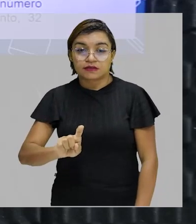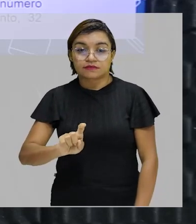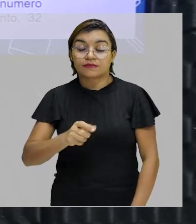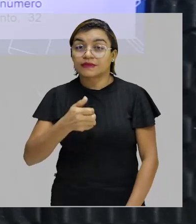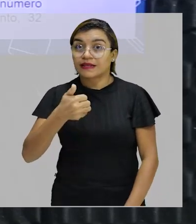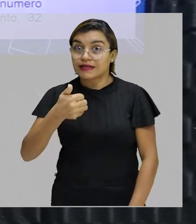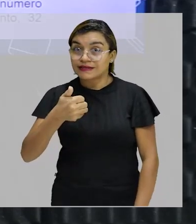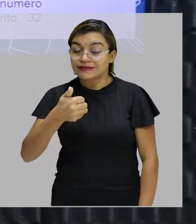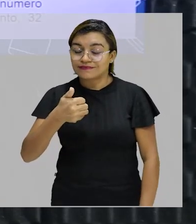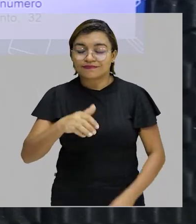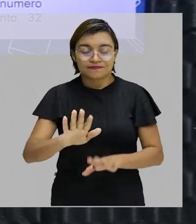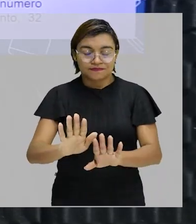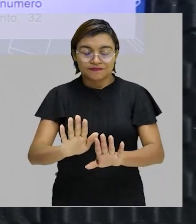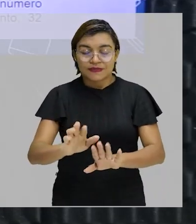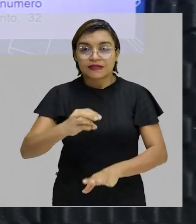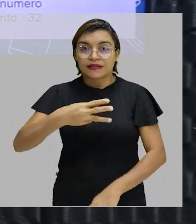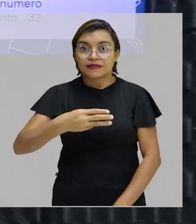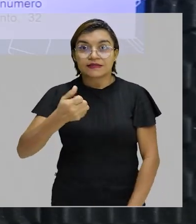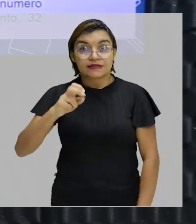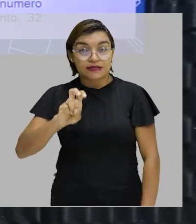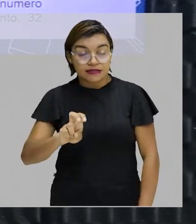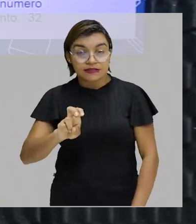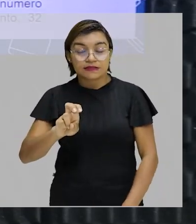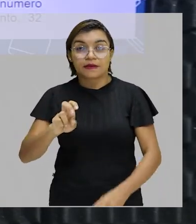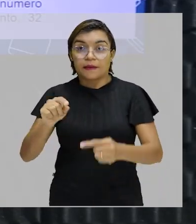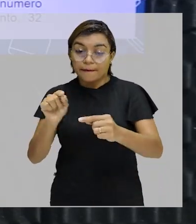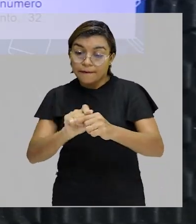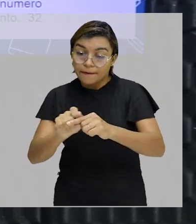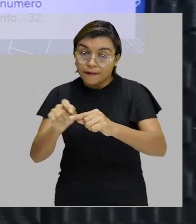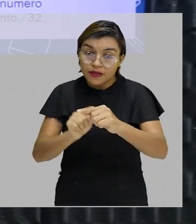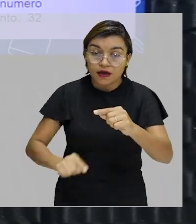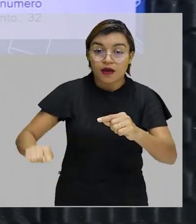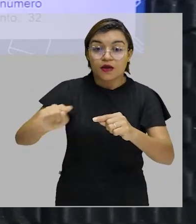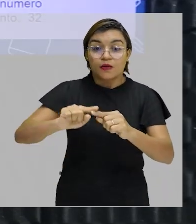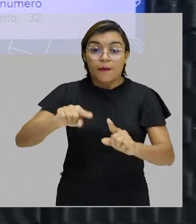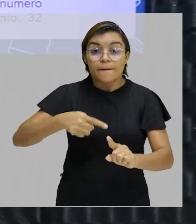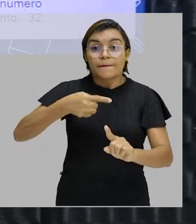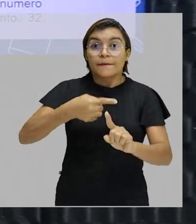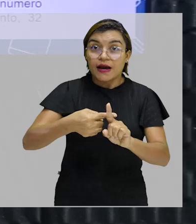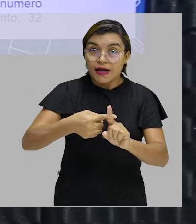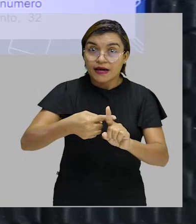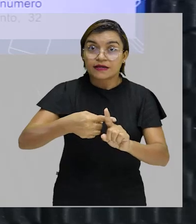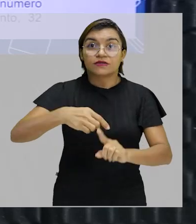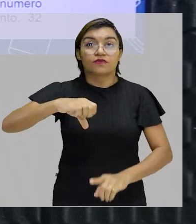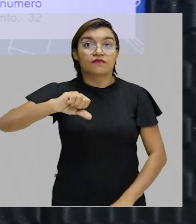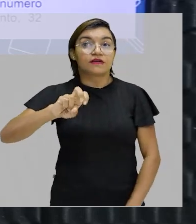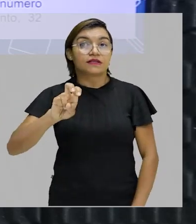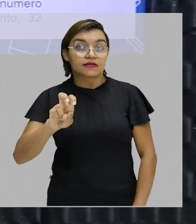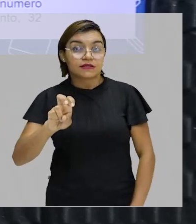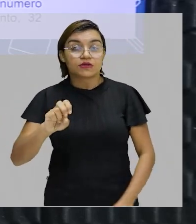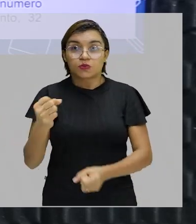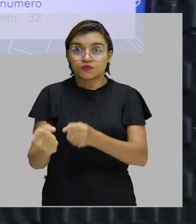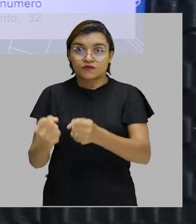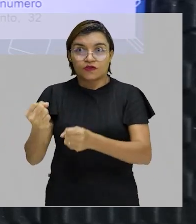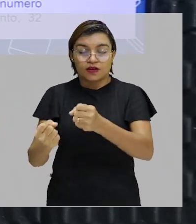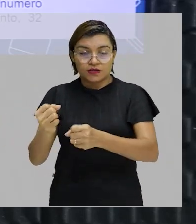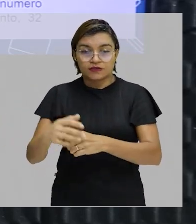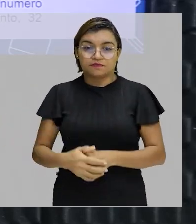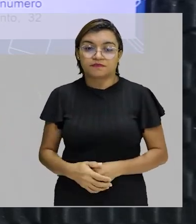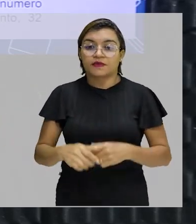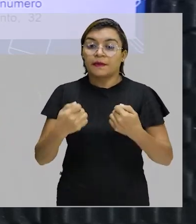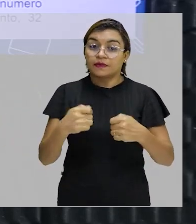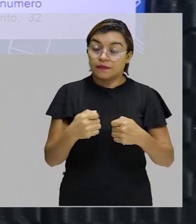volantes? Então, aqui, turminha, o objetivo é montar um carro, certo? Nós precisamos de 5 pneus,